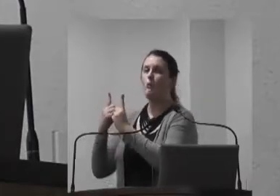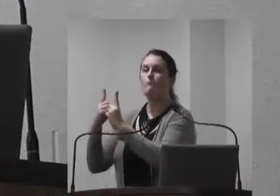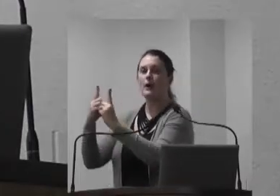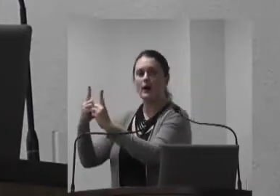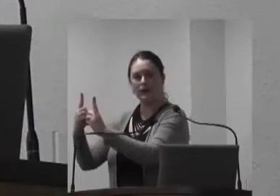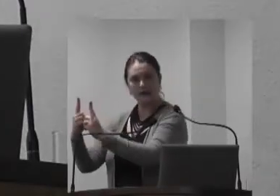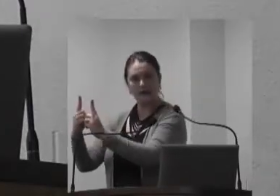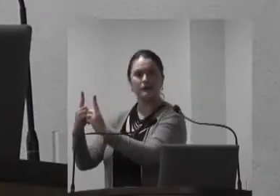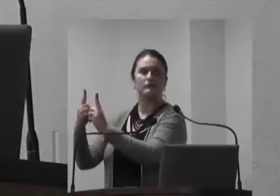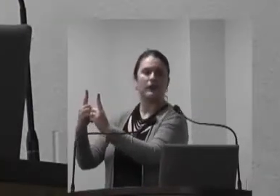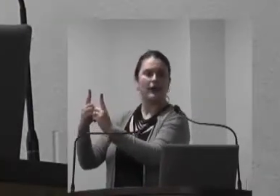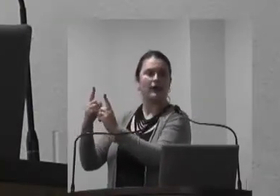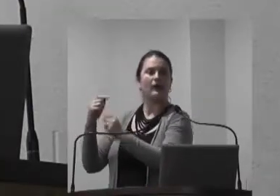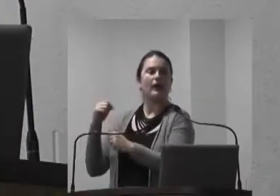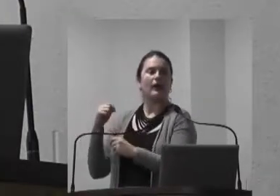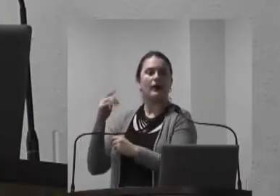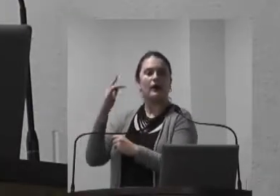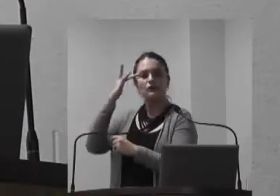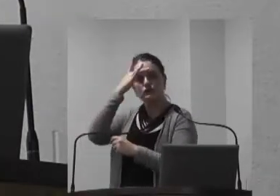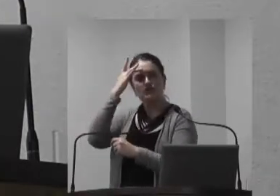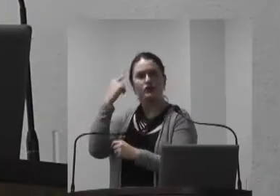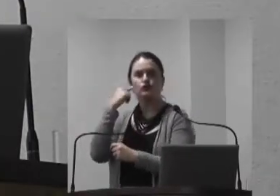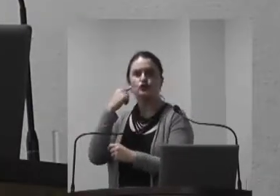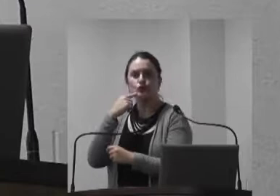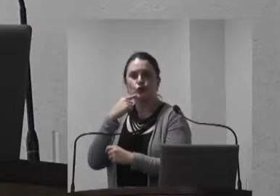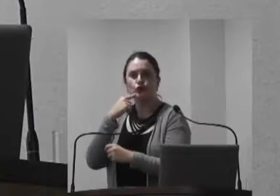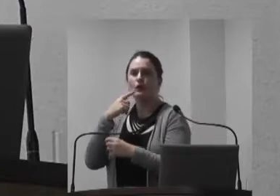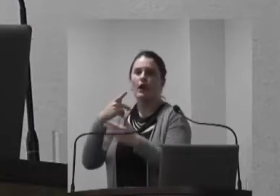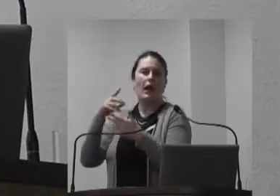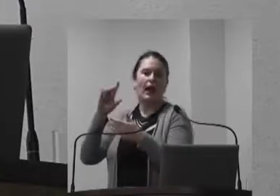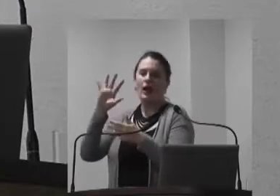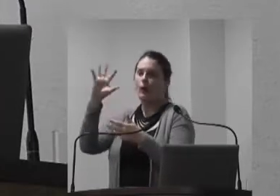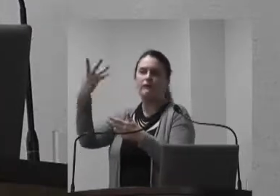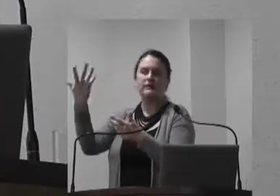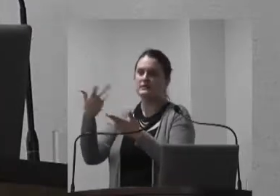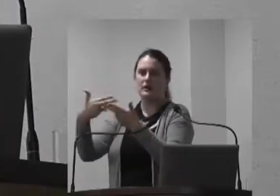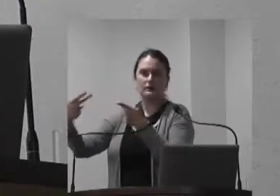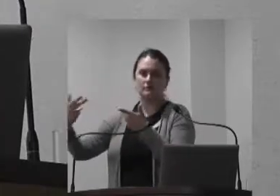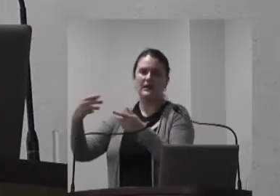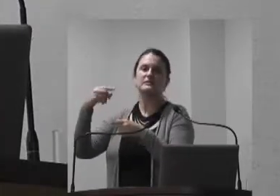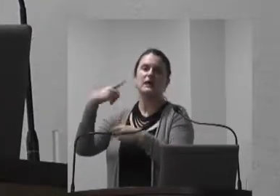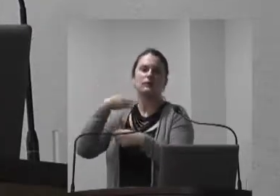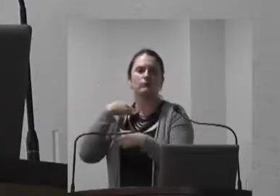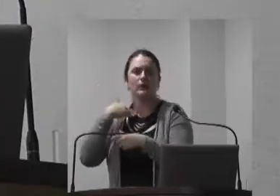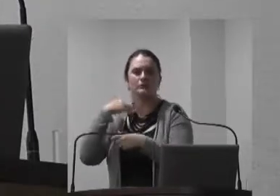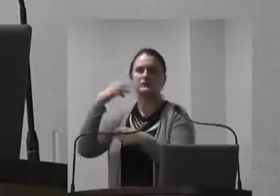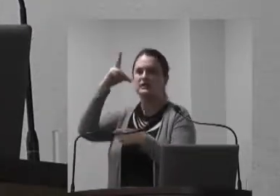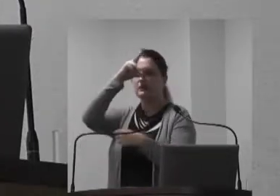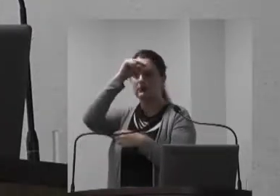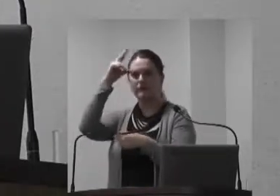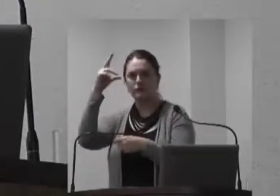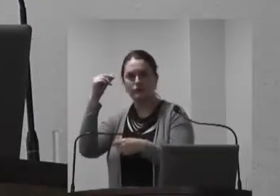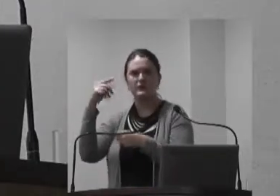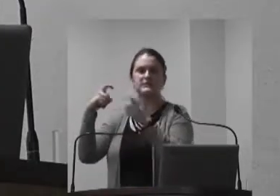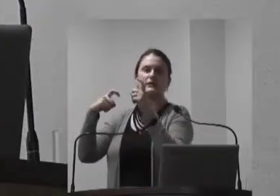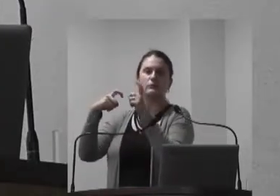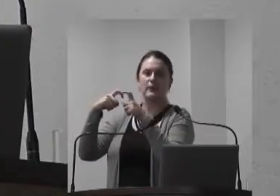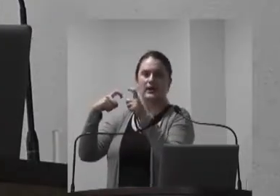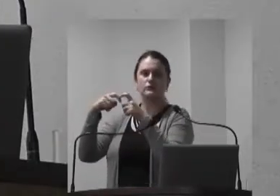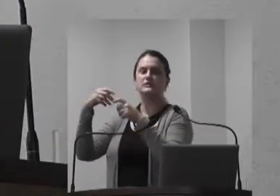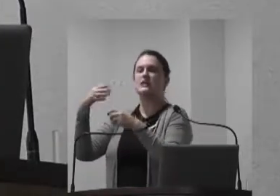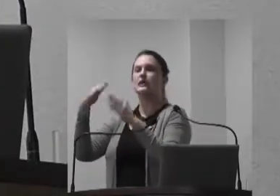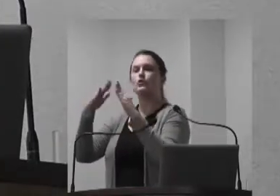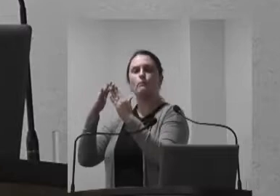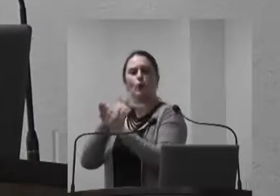que acompanha, né, o sujeito surdo ao fazer, né? Se é no banco, se é na prefeitura, se é